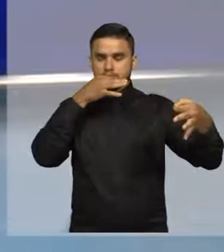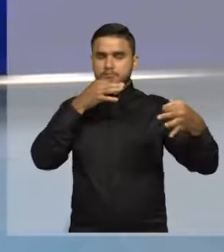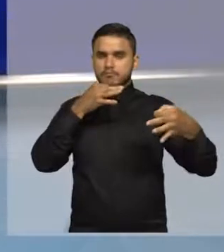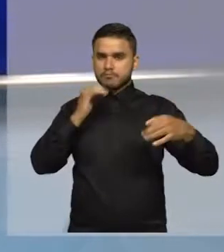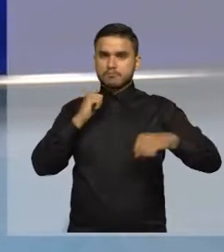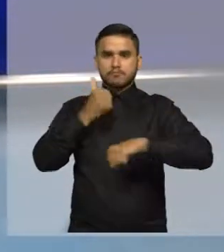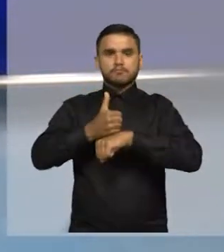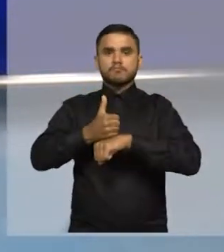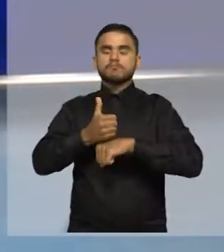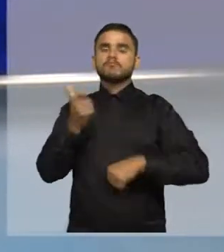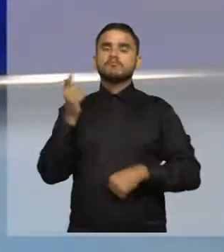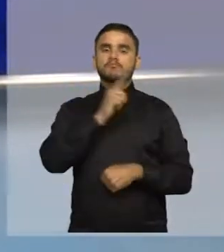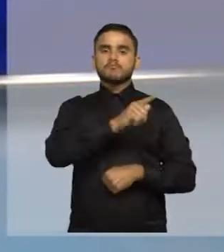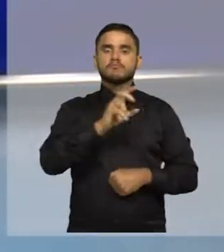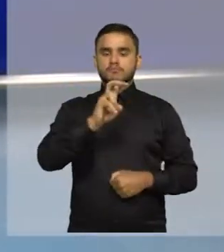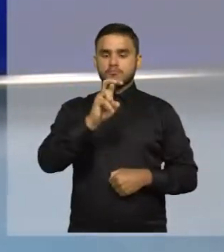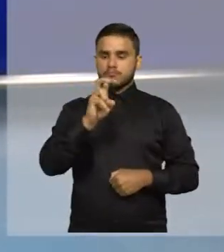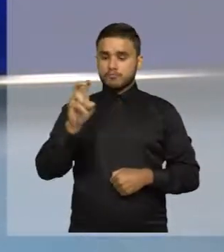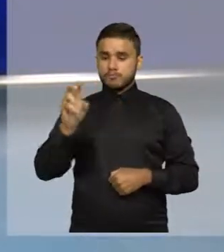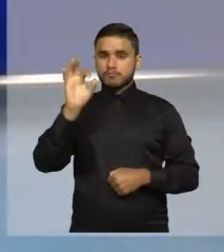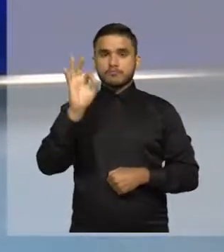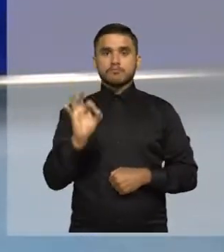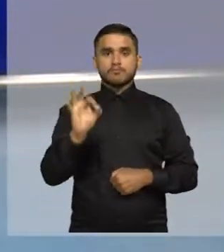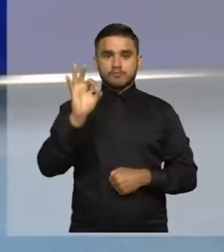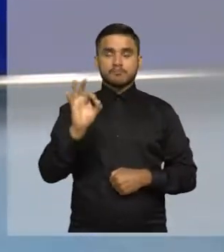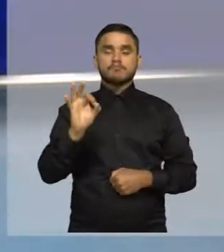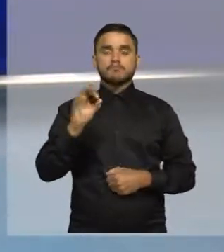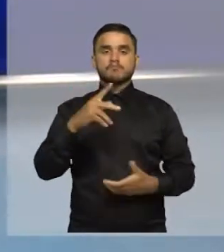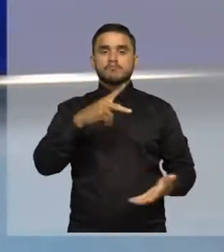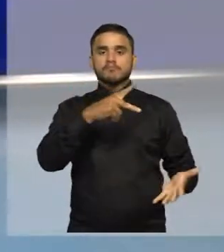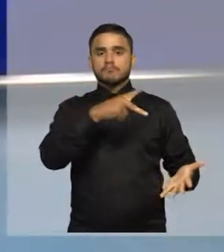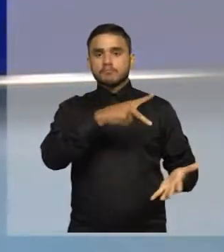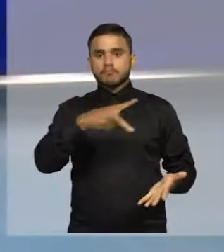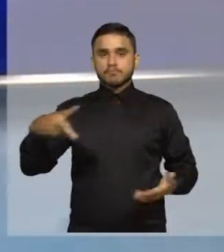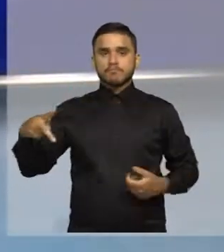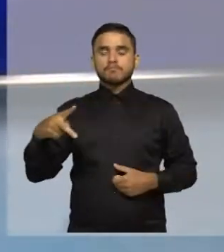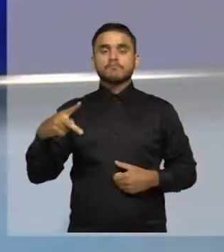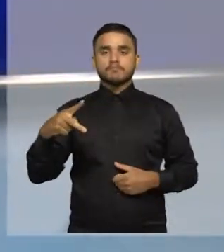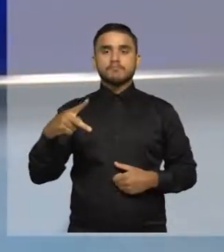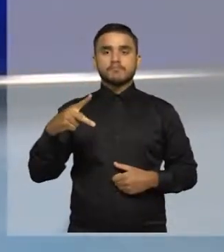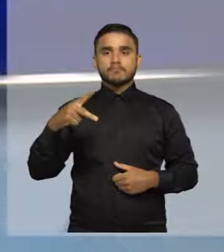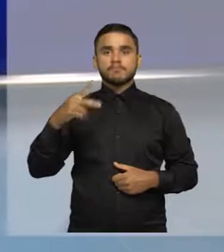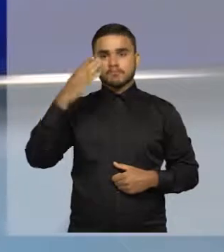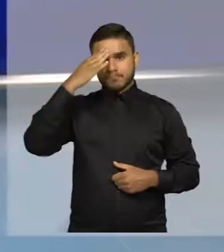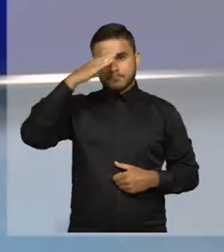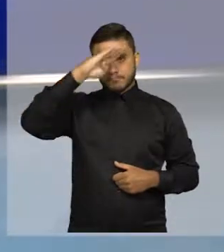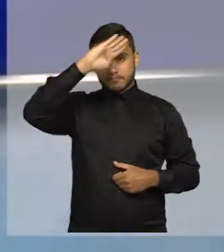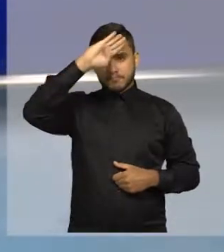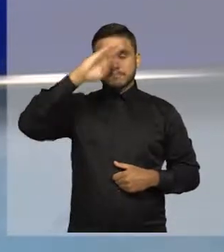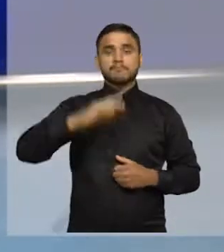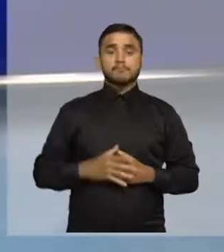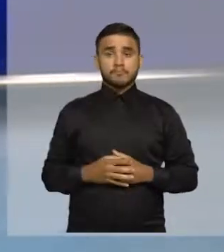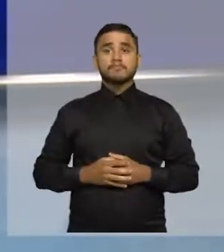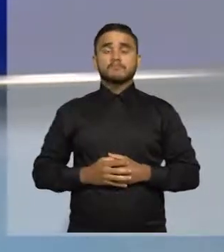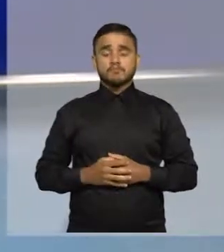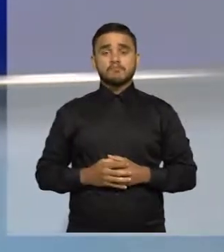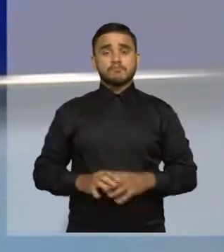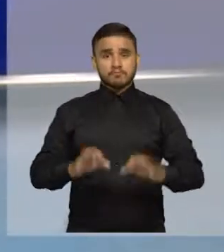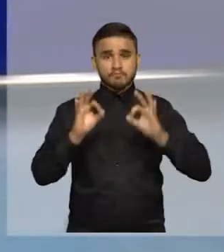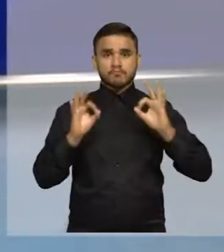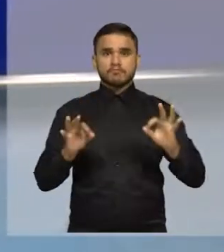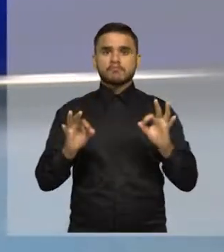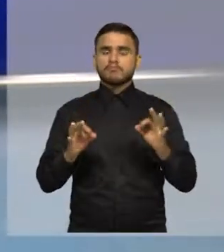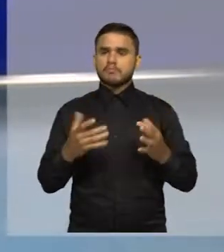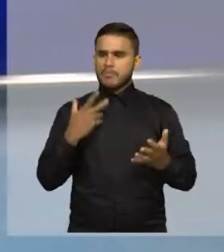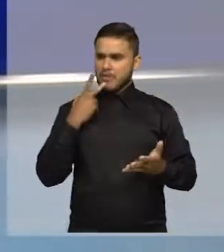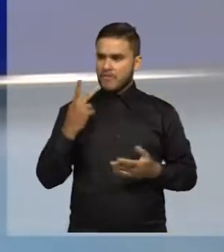e está eleito com 55% dos votos o presidente Jair Bolsonaro. Não tem